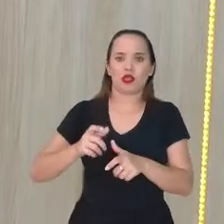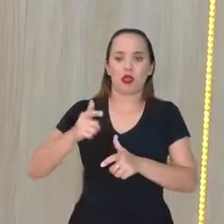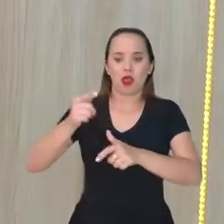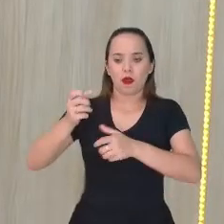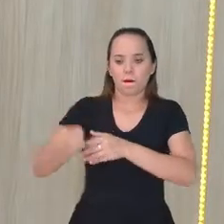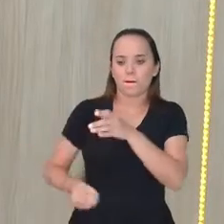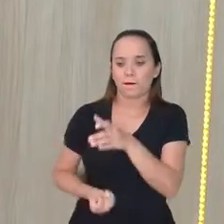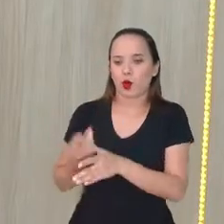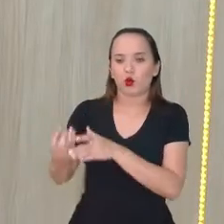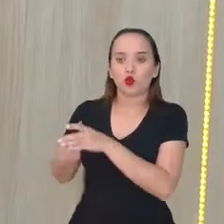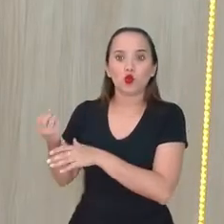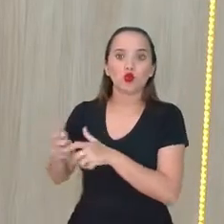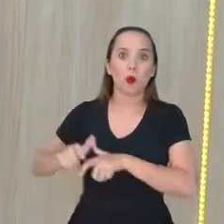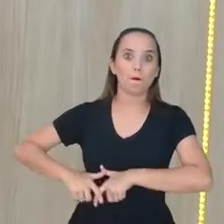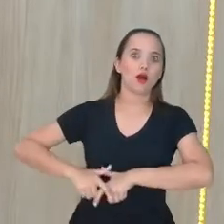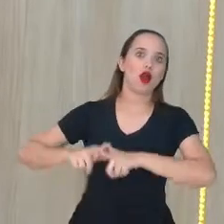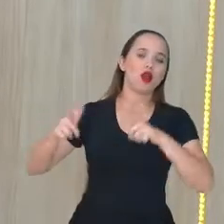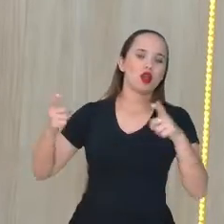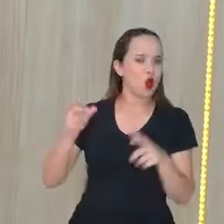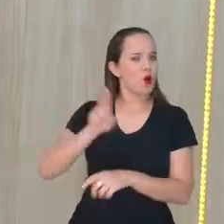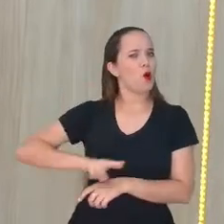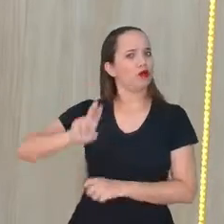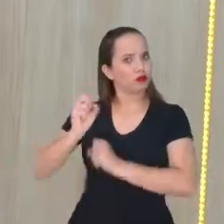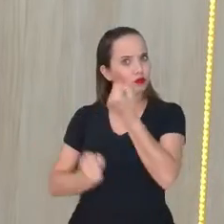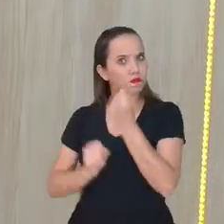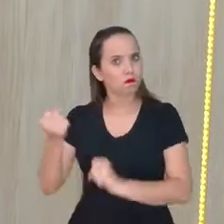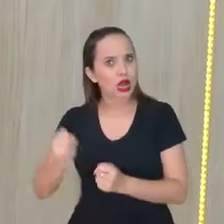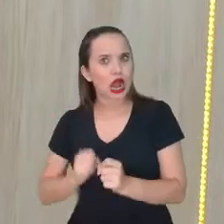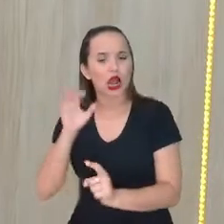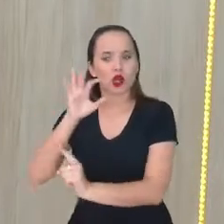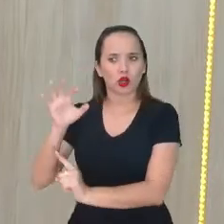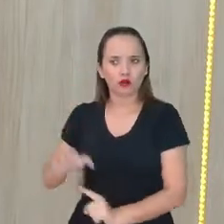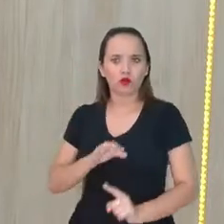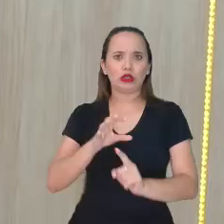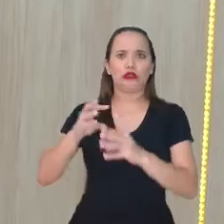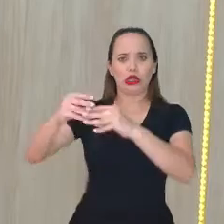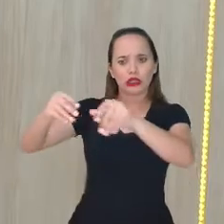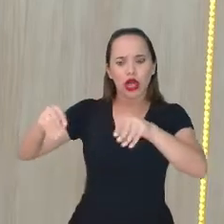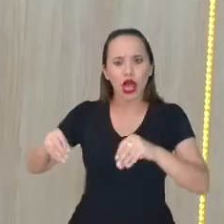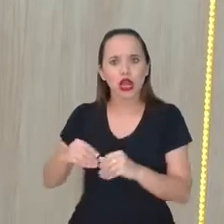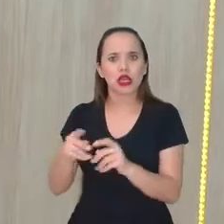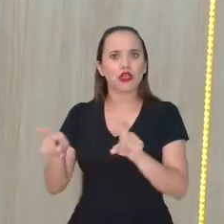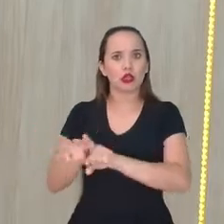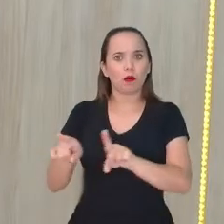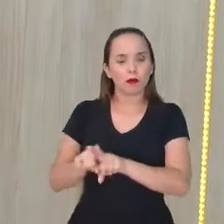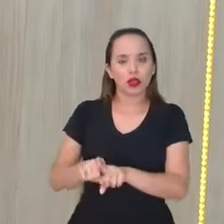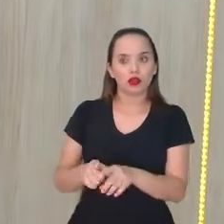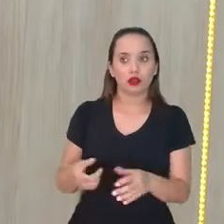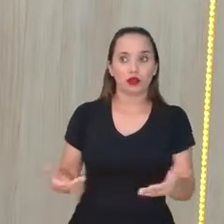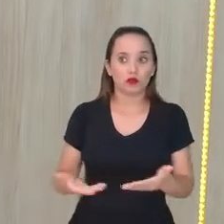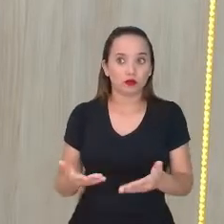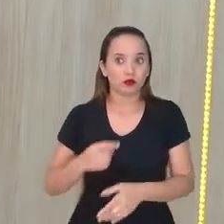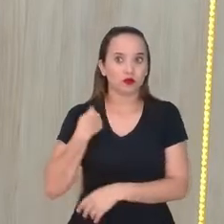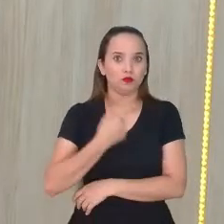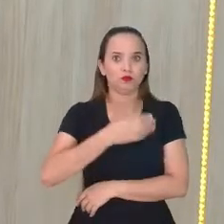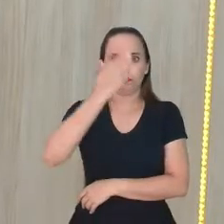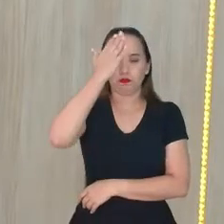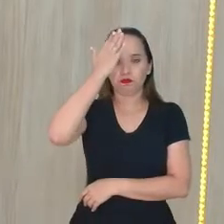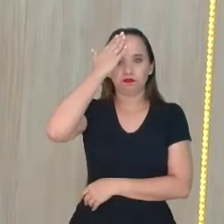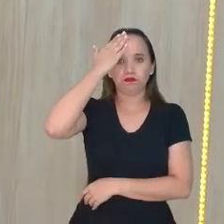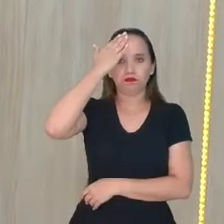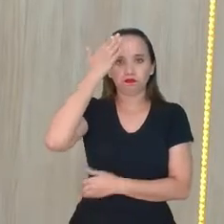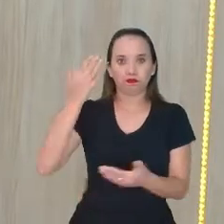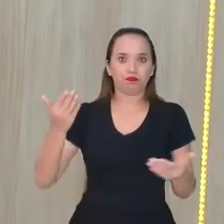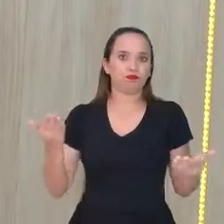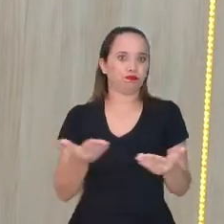de produção, né? Com maquinário, impactando aí esse solo. Né? E aí a gente vai entender agora,